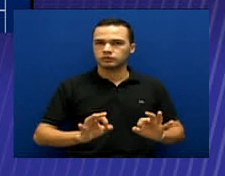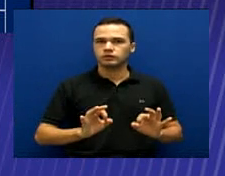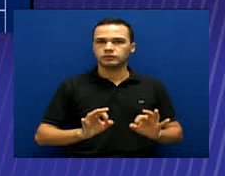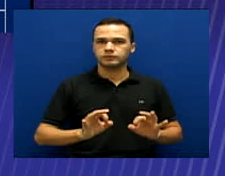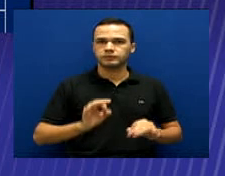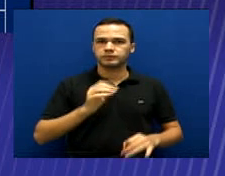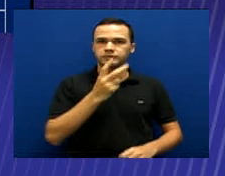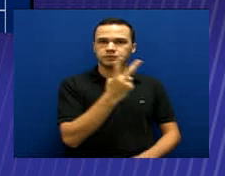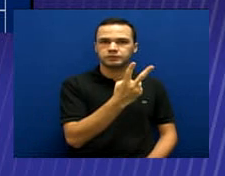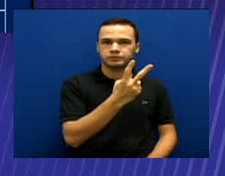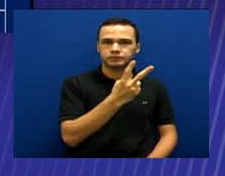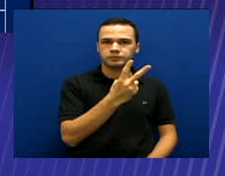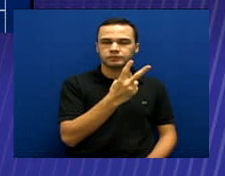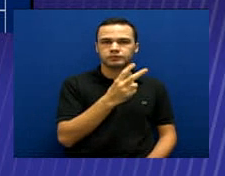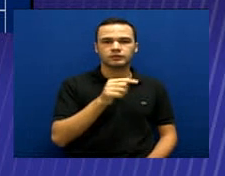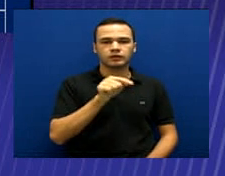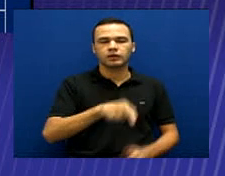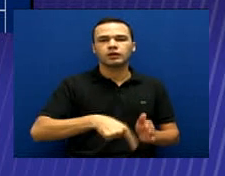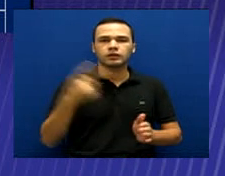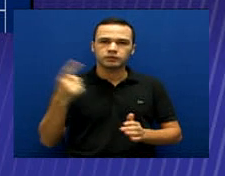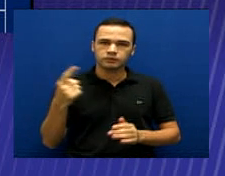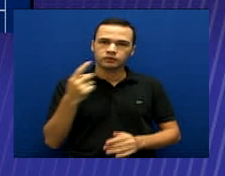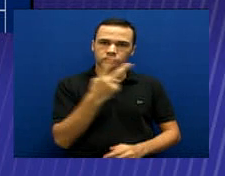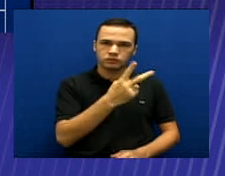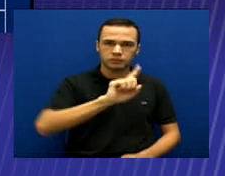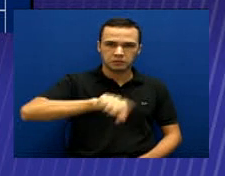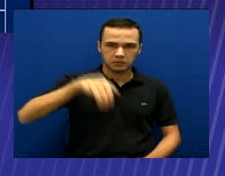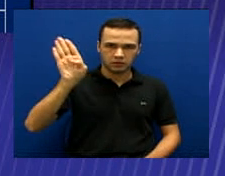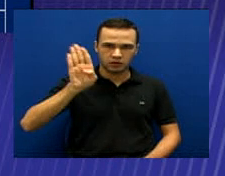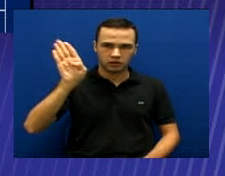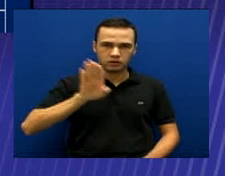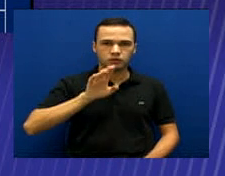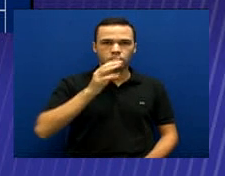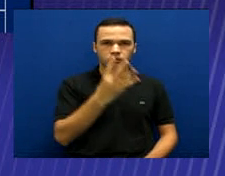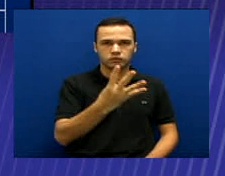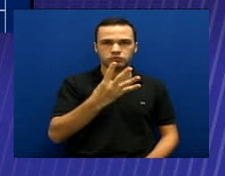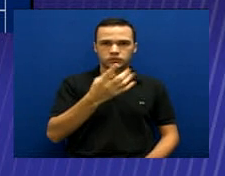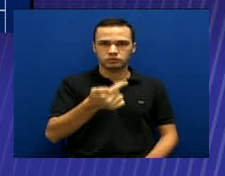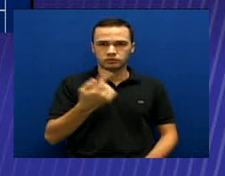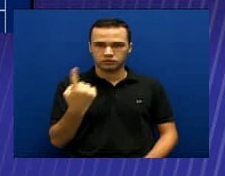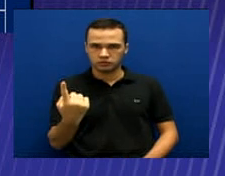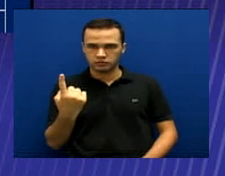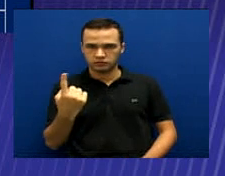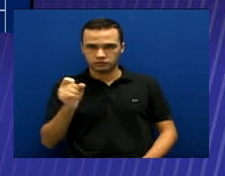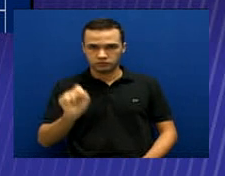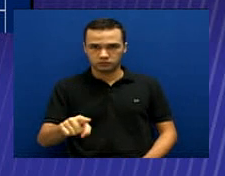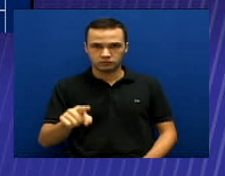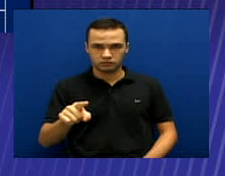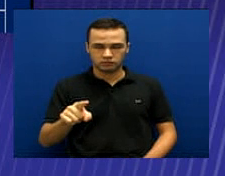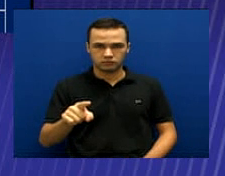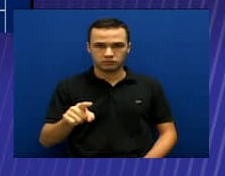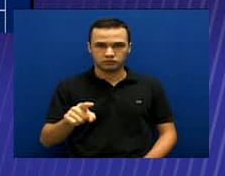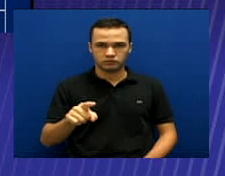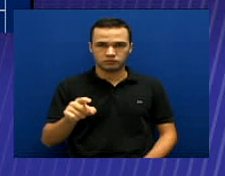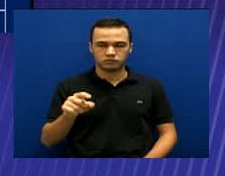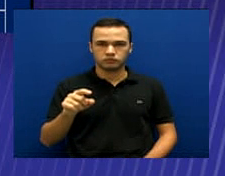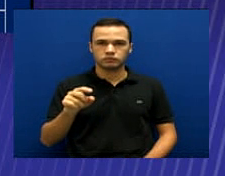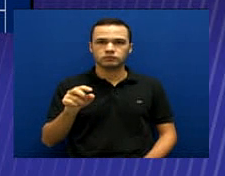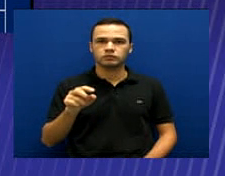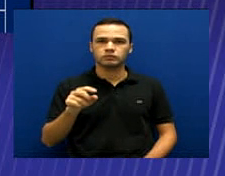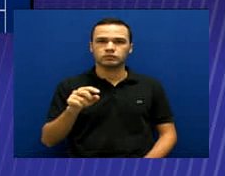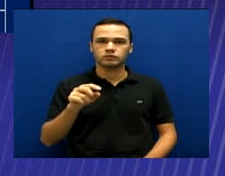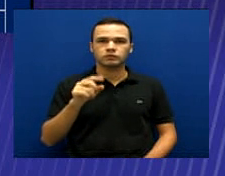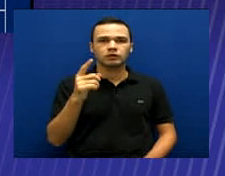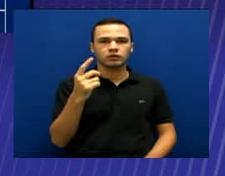2 arrecadação primária 2 bilhões quatrocentos e setenta e um mil e